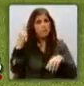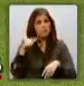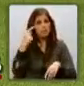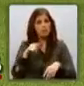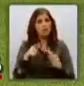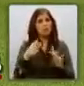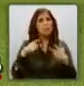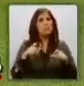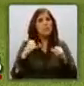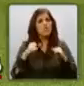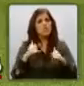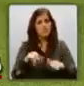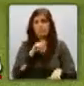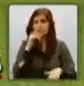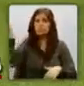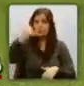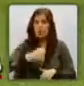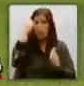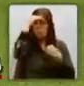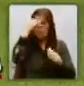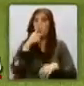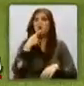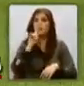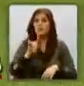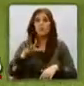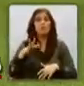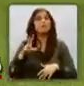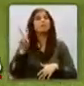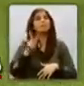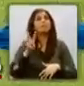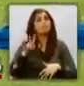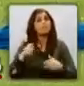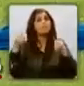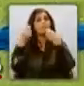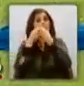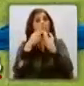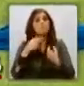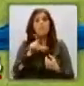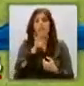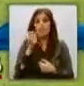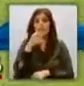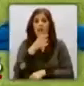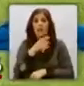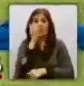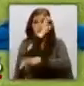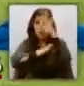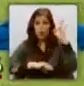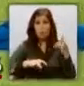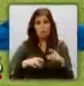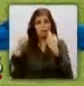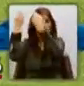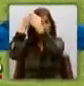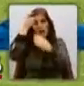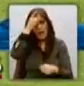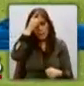argelino regressa aos treinos na semana em que vai disputar a segunda mão da eliminatória da Liga Europa com os alemães do wbgo